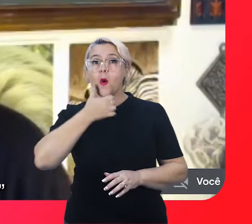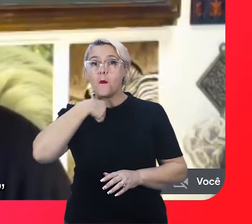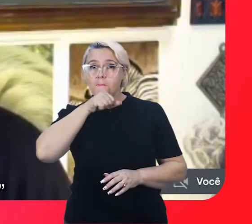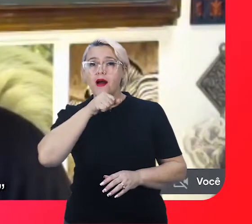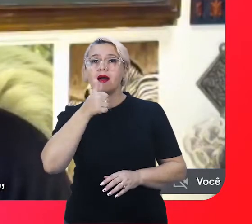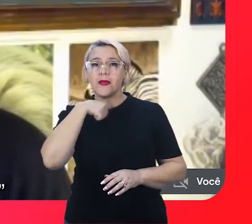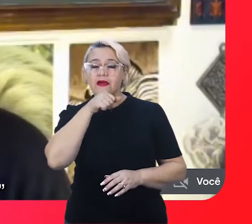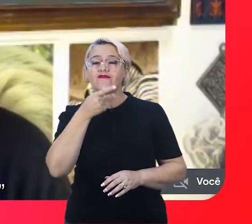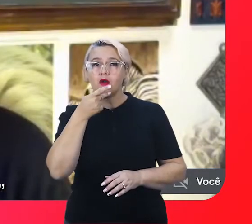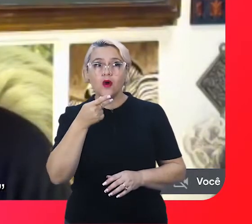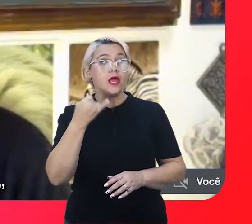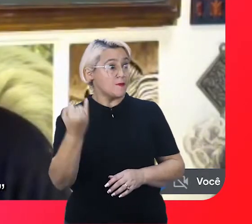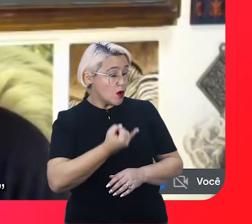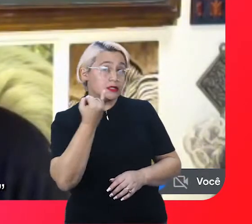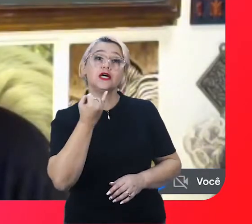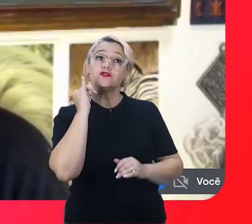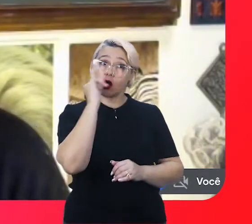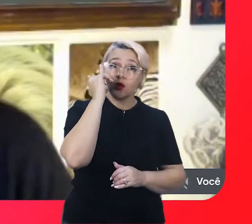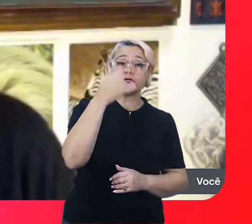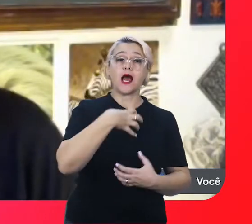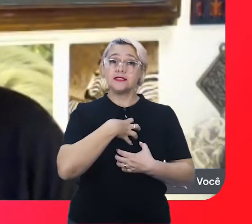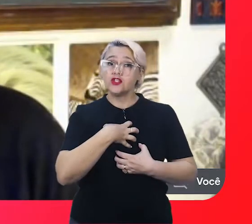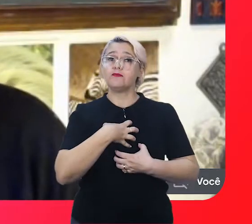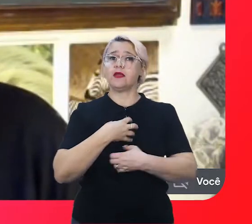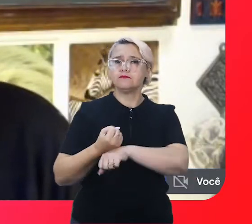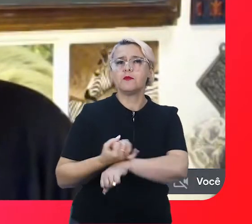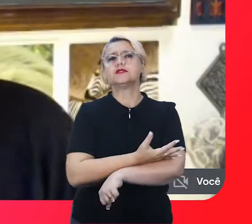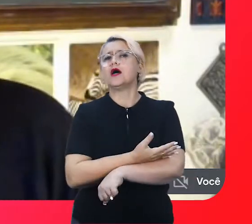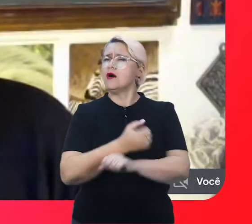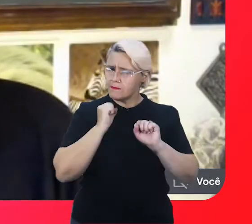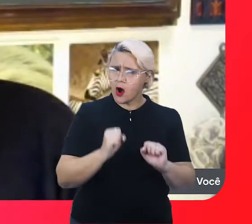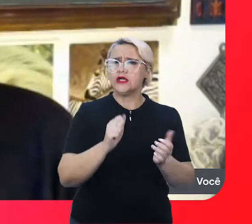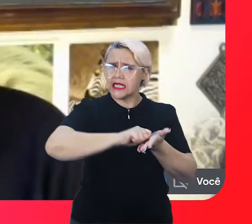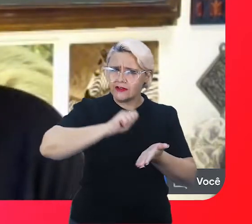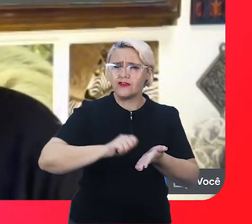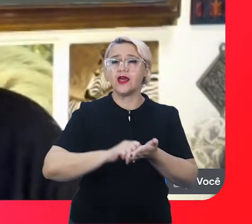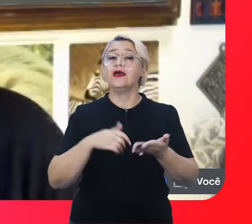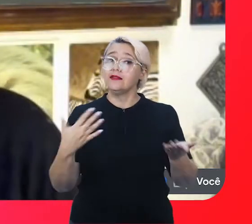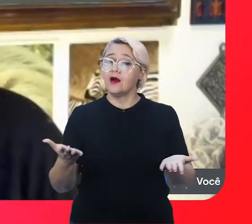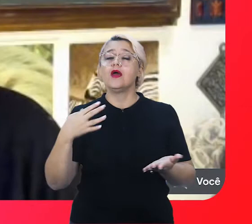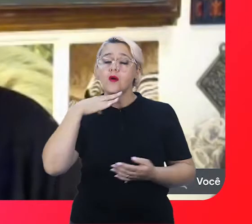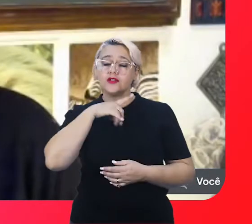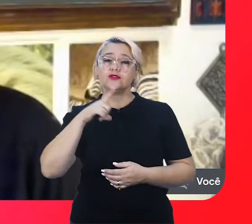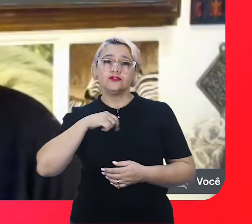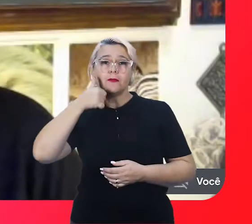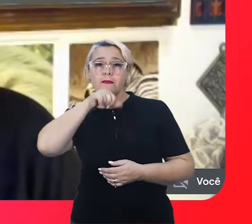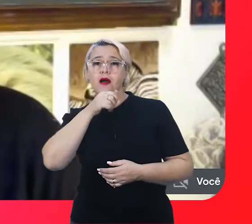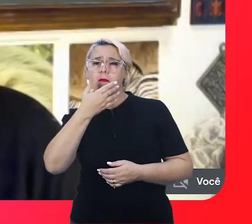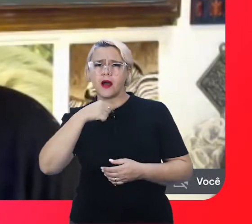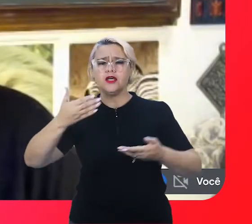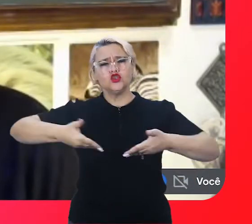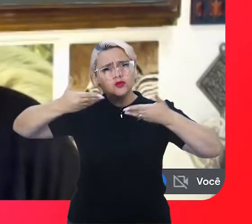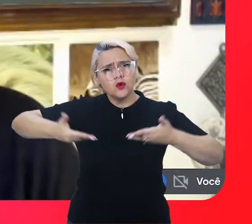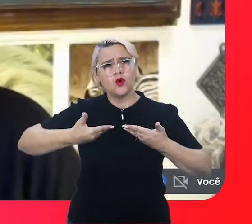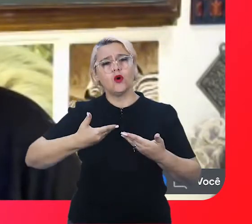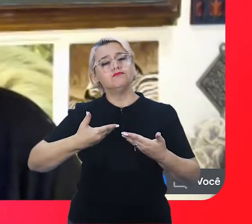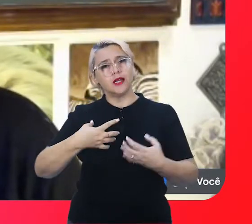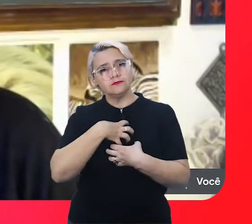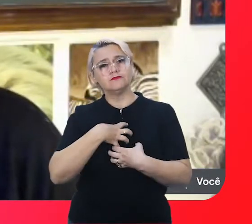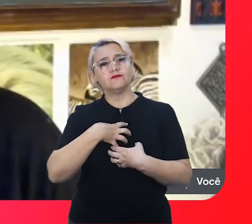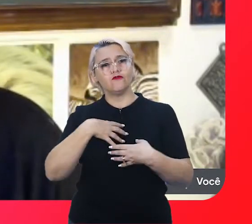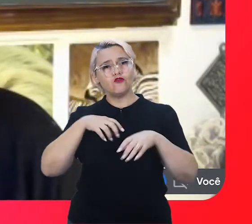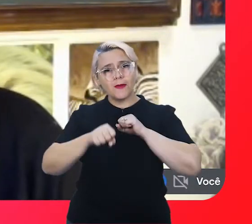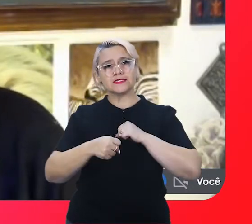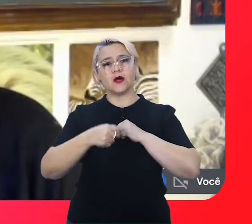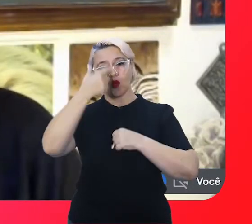você contar para eles o que você está sentindo. Então, assim, eu acho que eu tive pais que me estimularam muito para eu ser o que eu sou